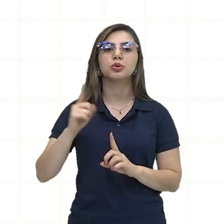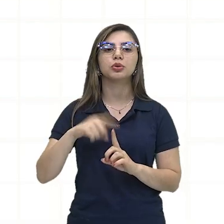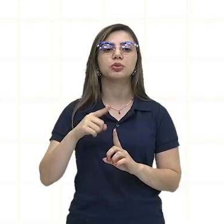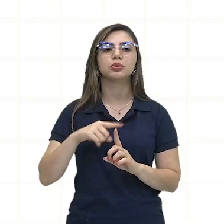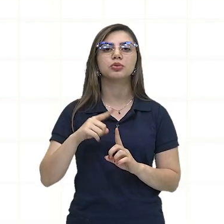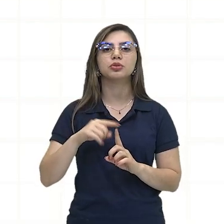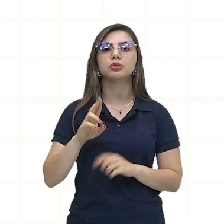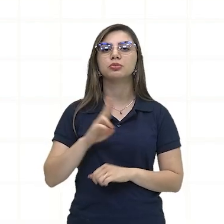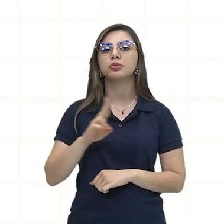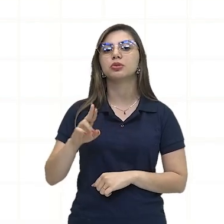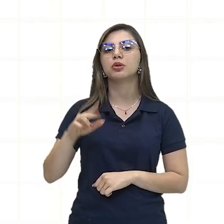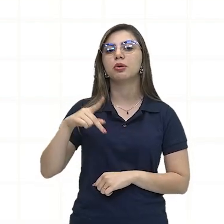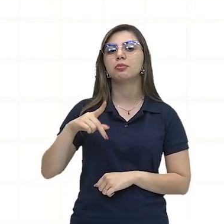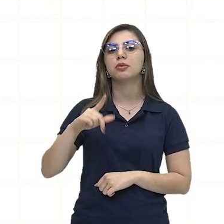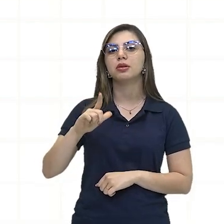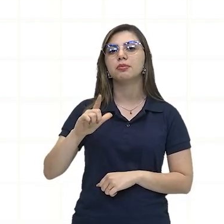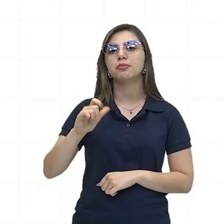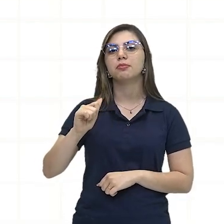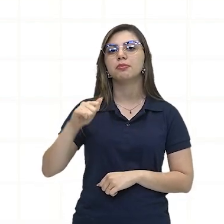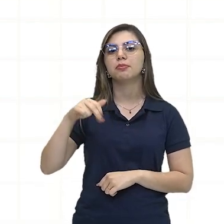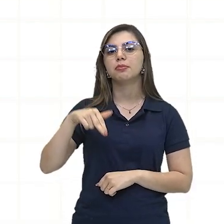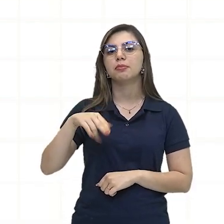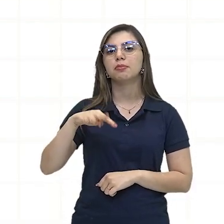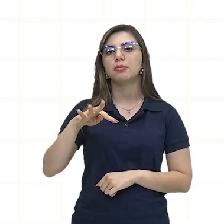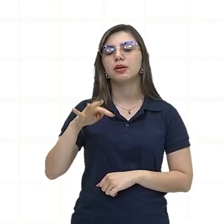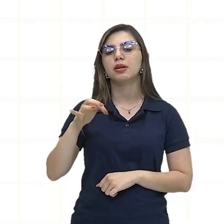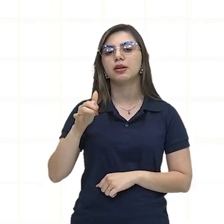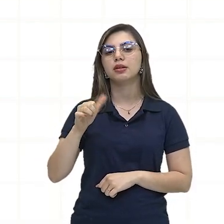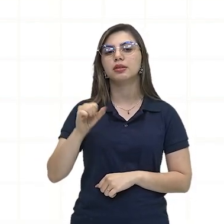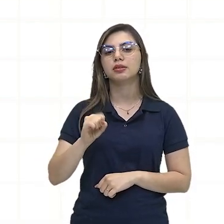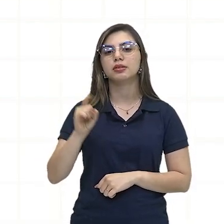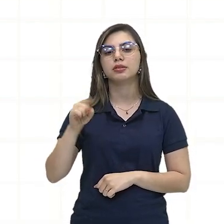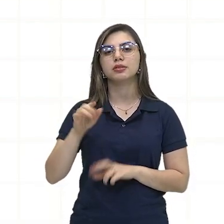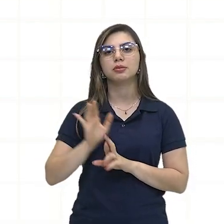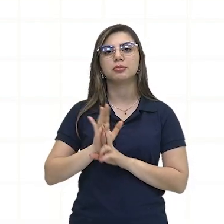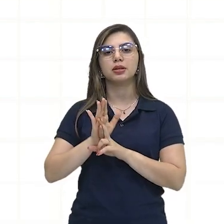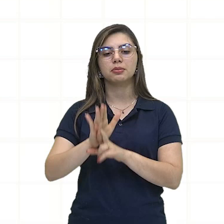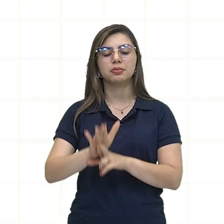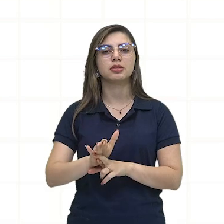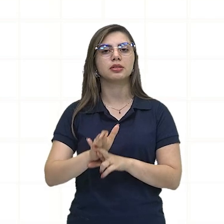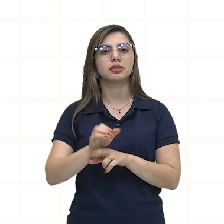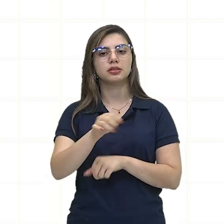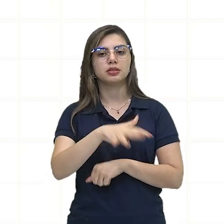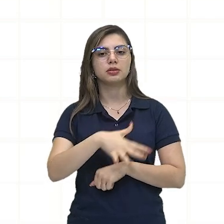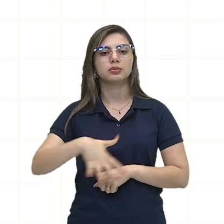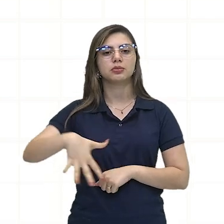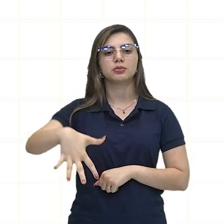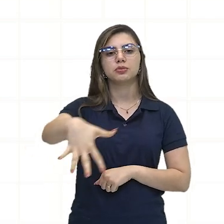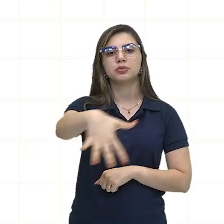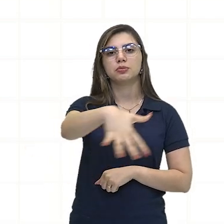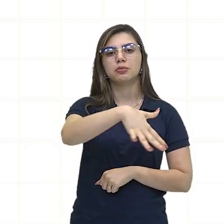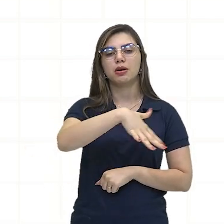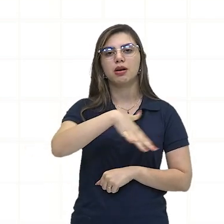são as plantas. As plantas são outra forma de representação cartográfica de uma